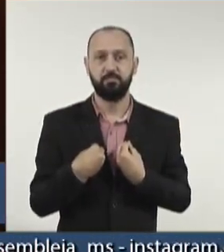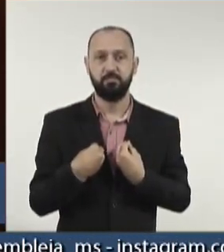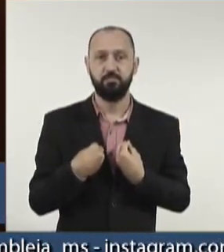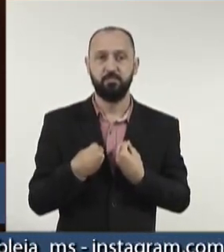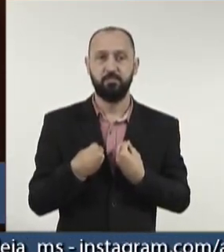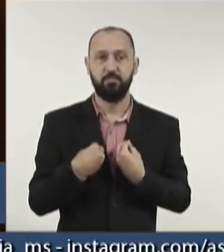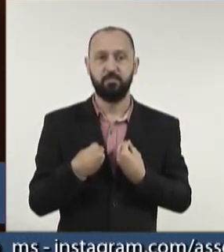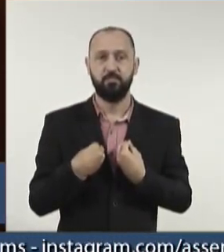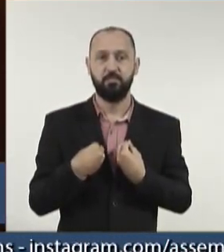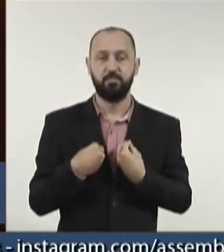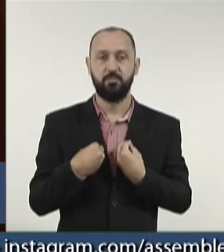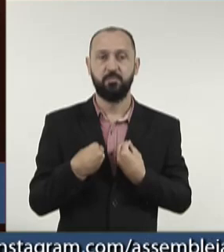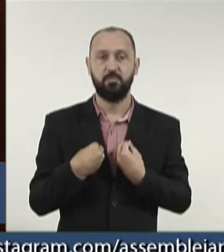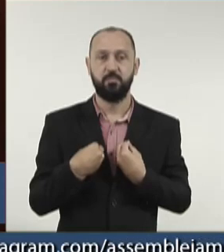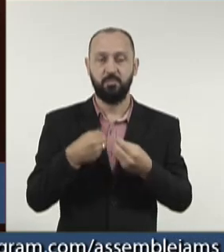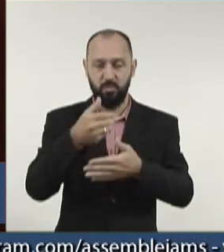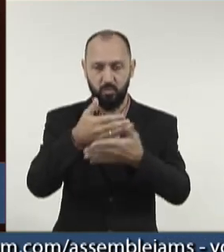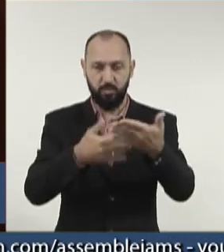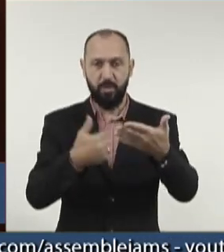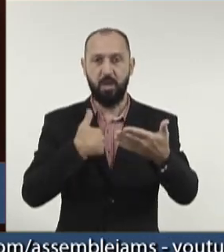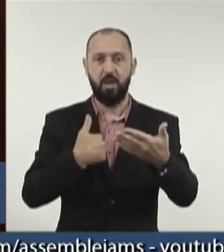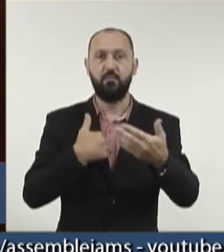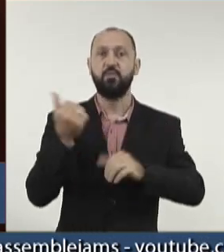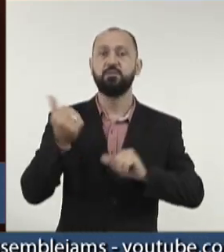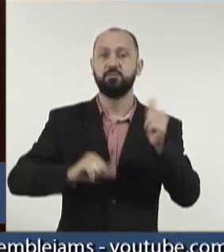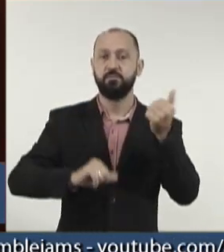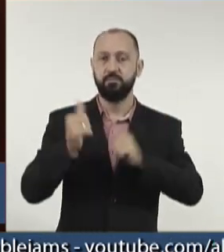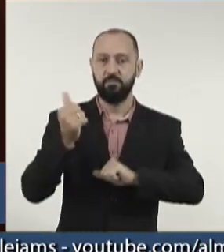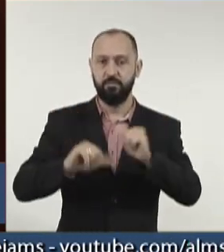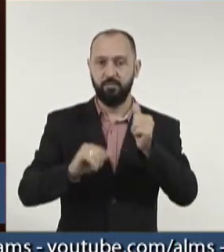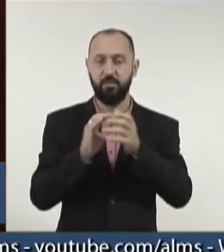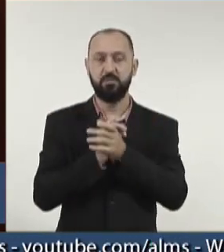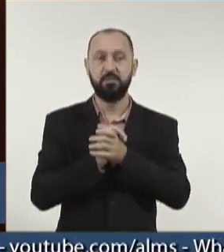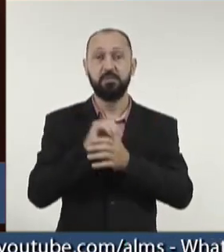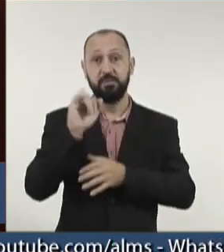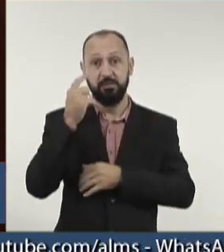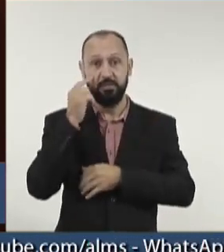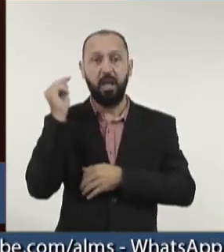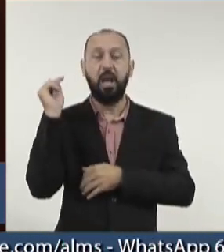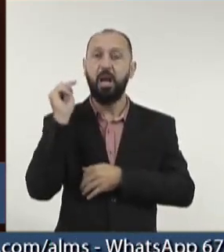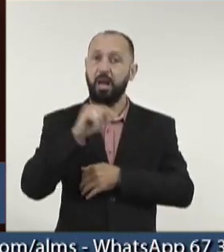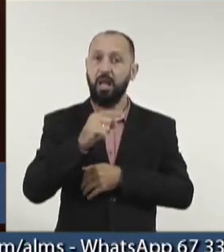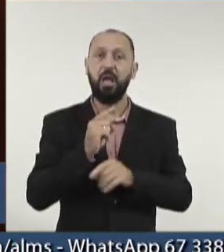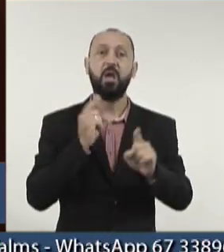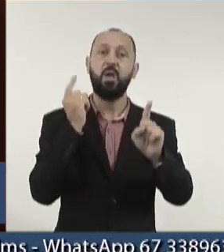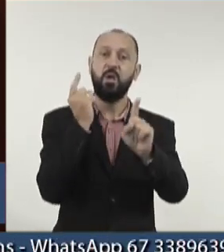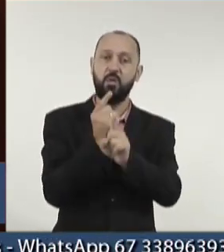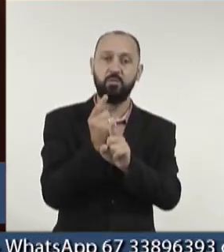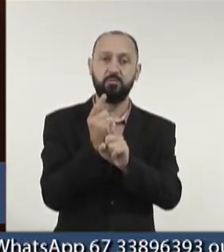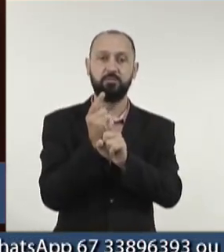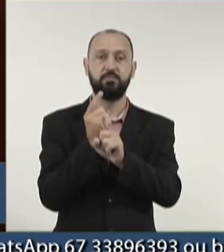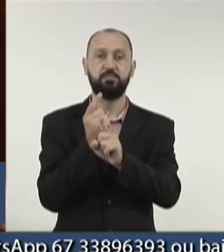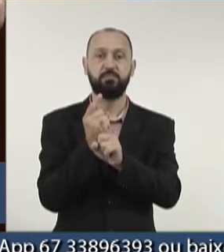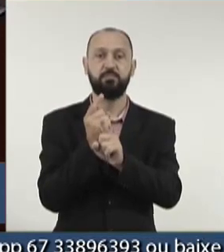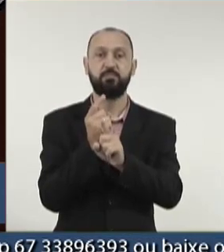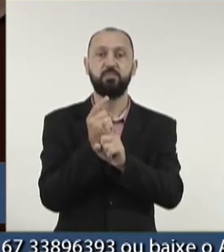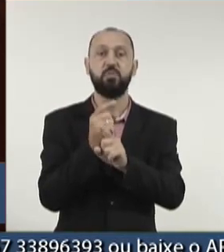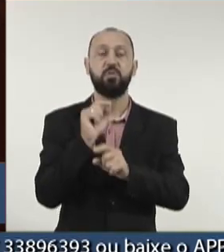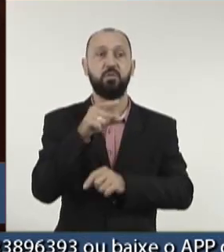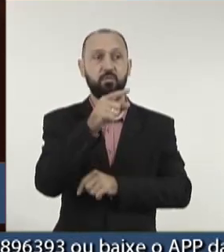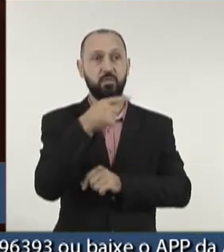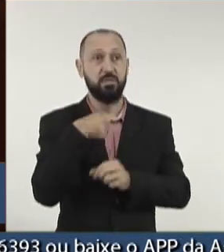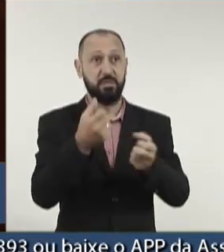essa documentação para fazer as minhas análises, para analisar, e se lá encontrar o que o senhor